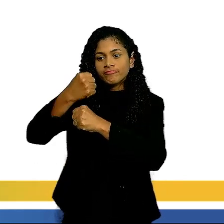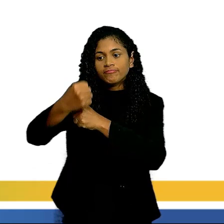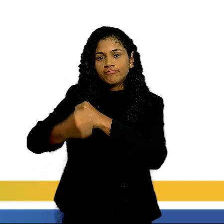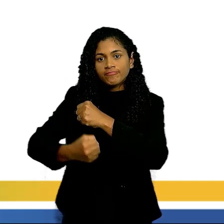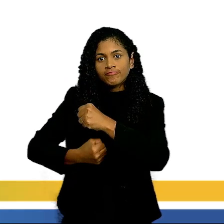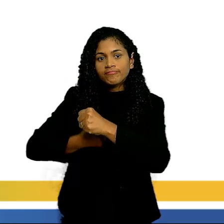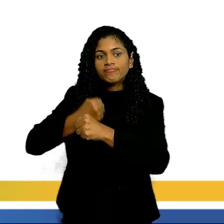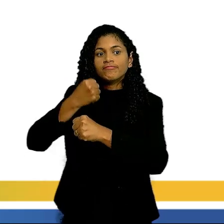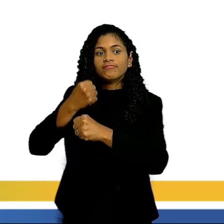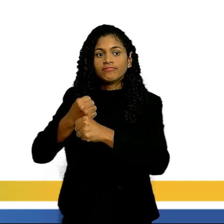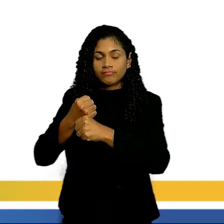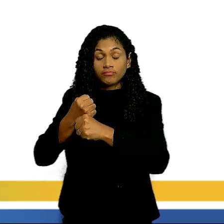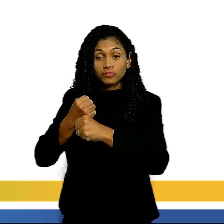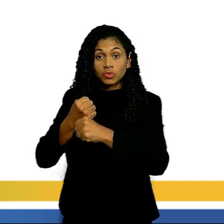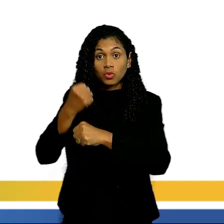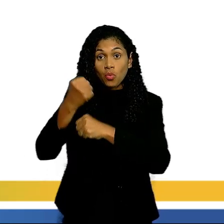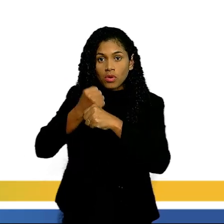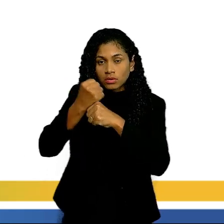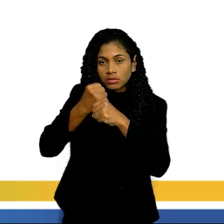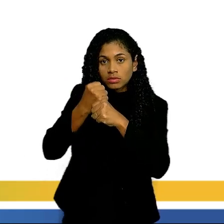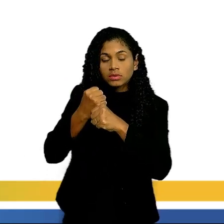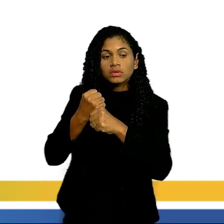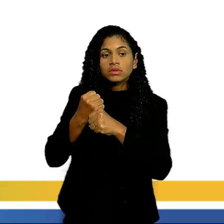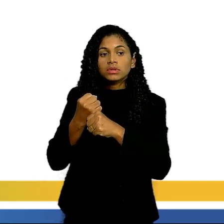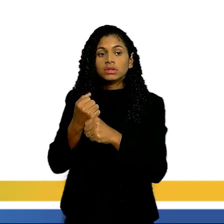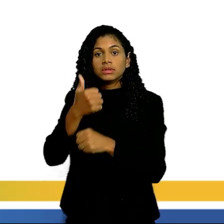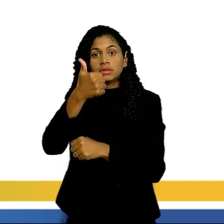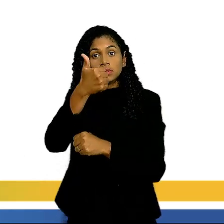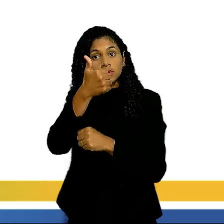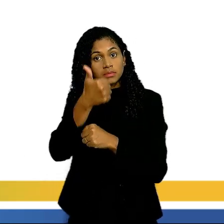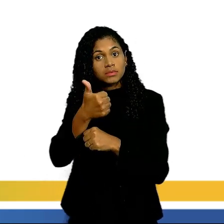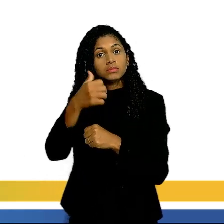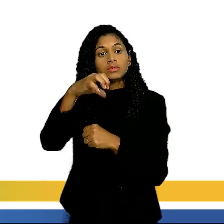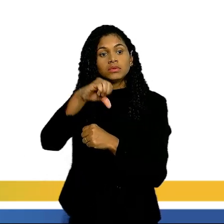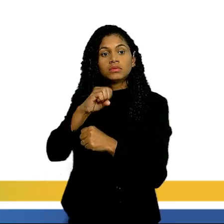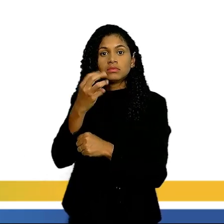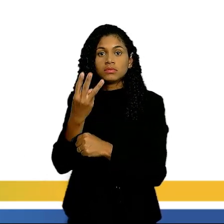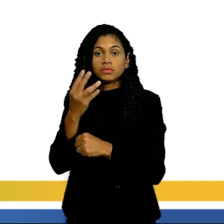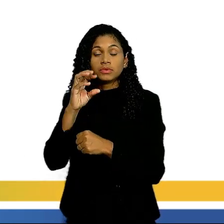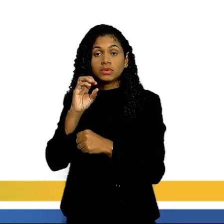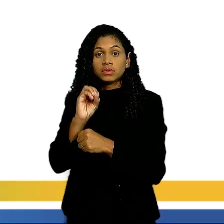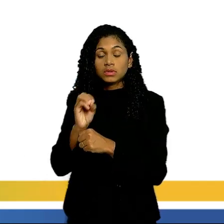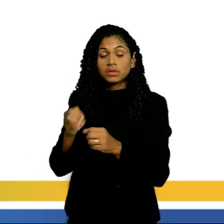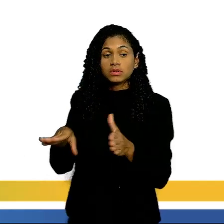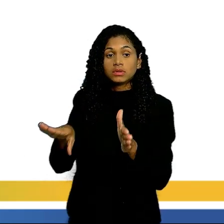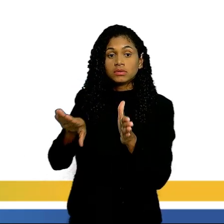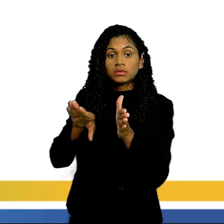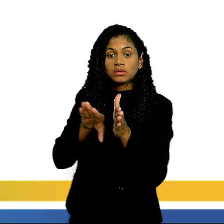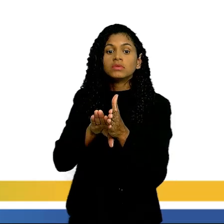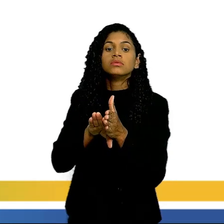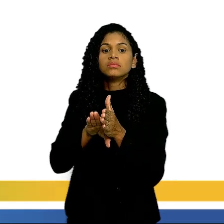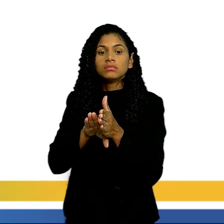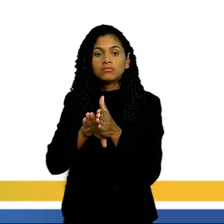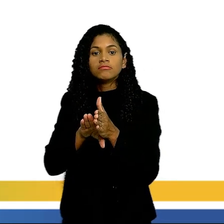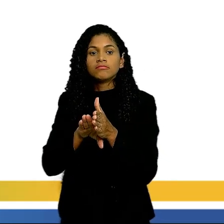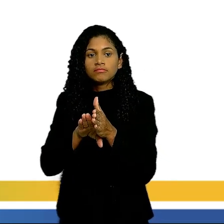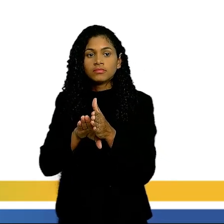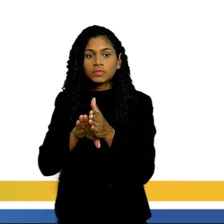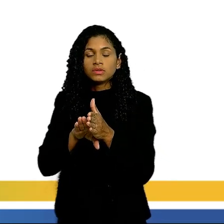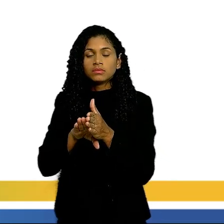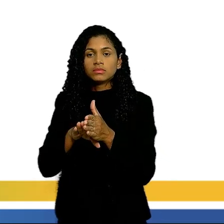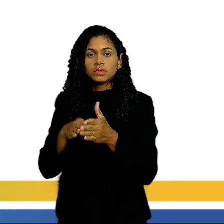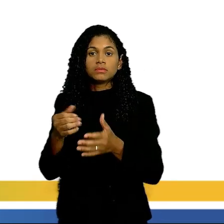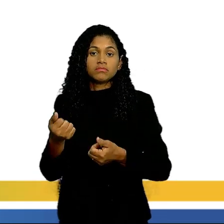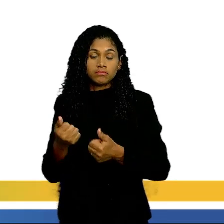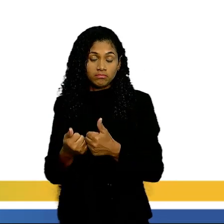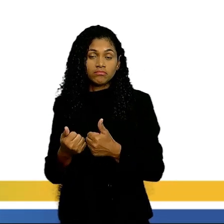vão de 1930 até 32 são a primeira fase do governo, é o governo provisório. Então, Getúlio Vargas, ele estava ali